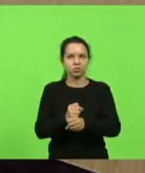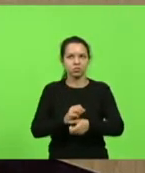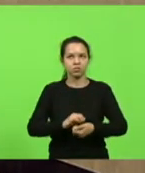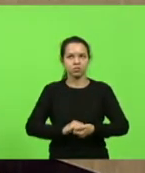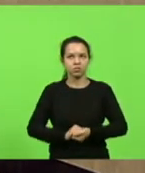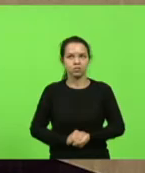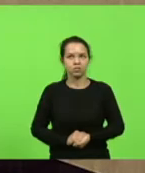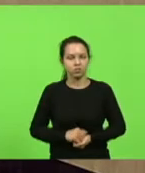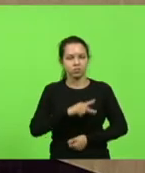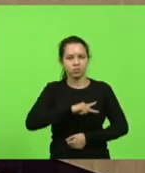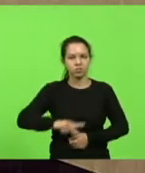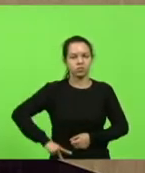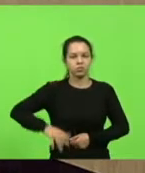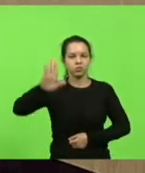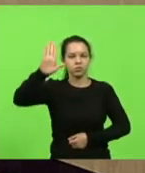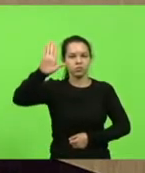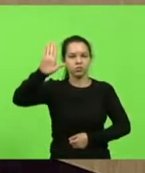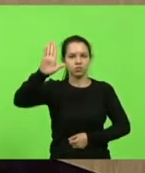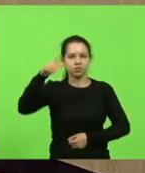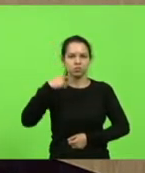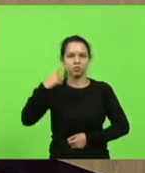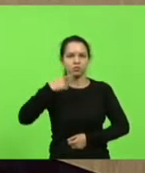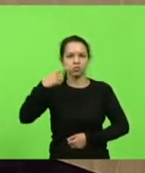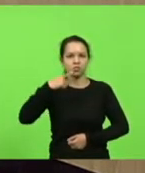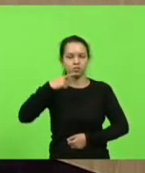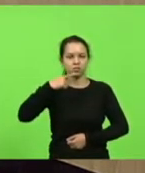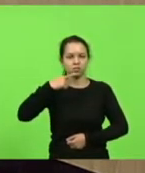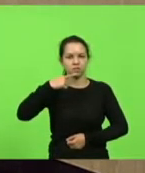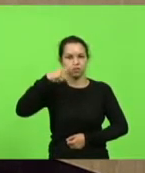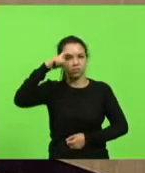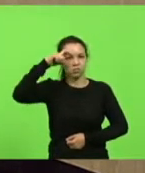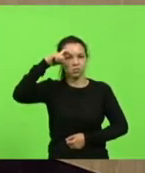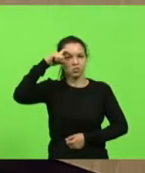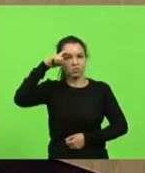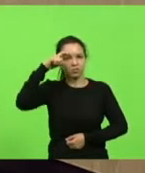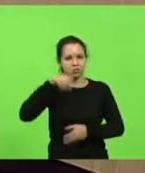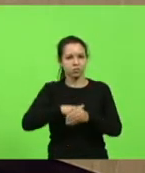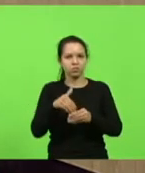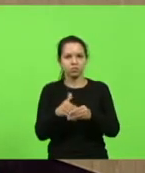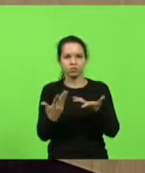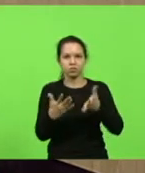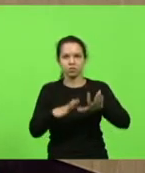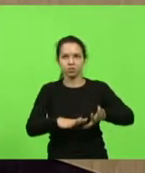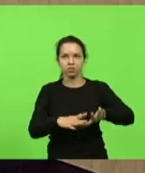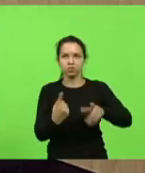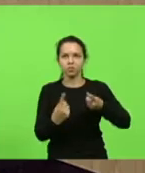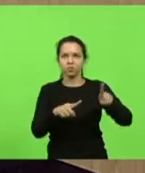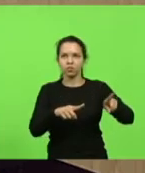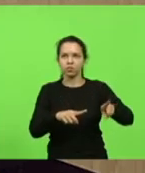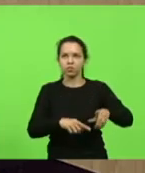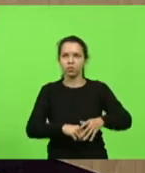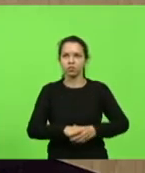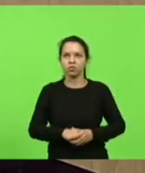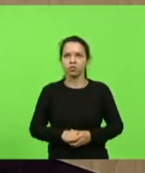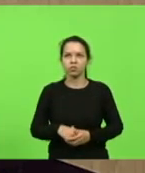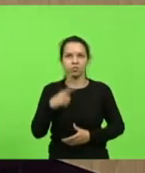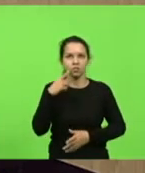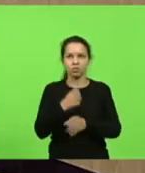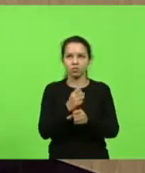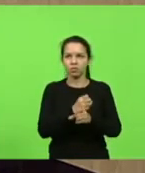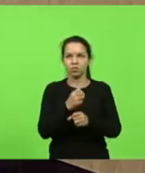Senhor presidente, questão de ordem, senhor presidente. Questão de ordem, deputado Marcos Vieira. A matéria está rejeitada. Não temos quórum para deliberação.